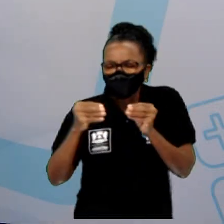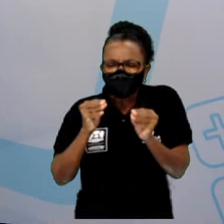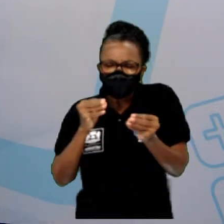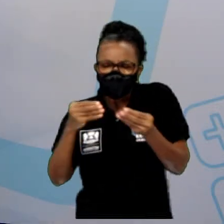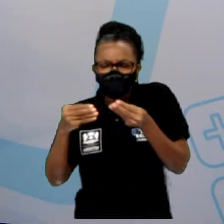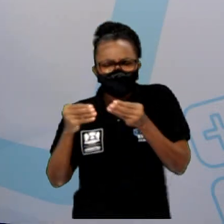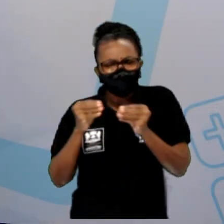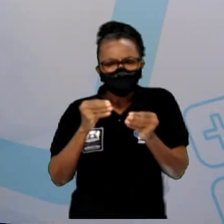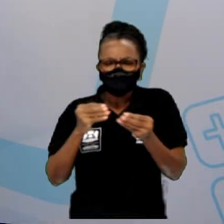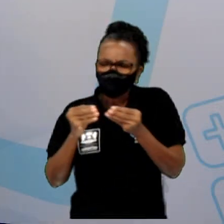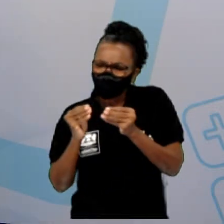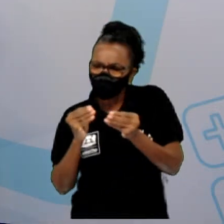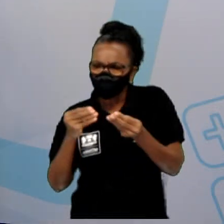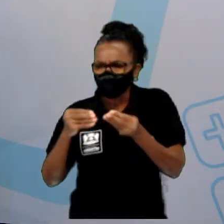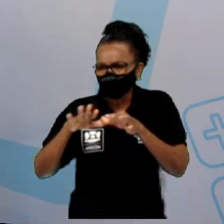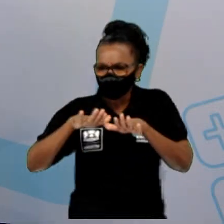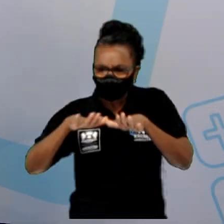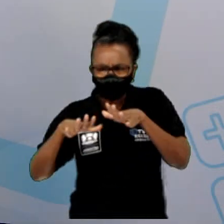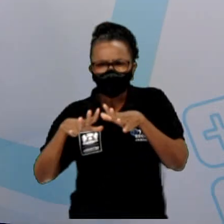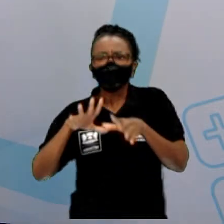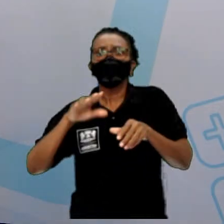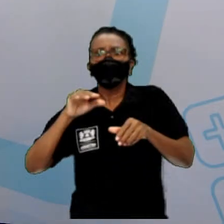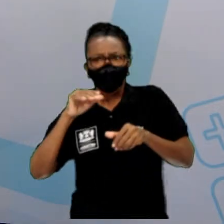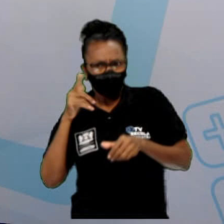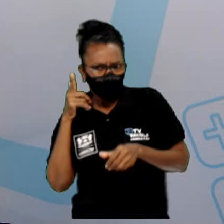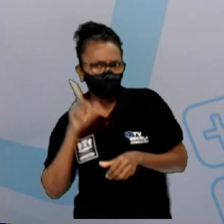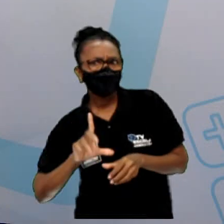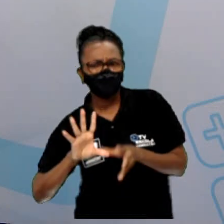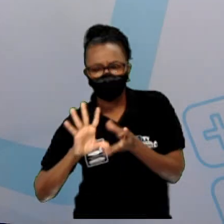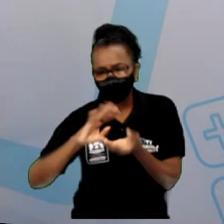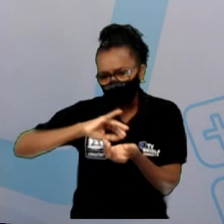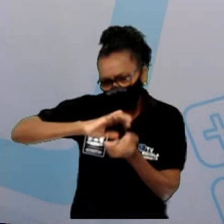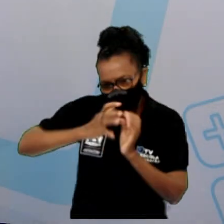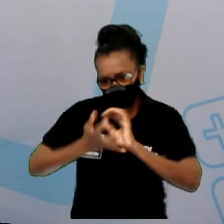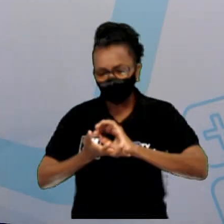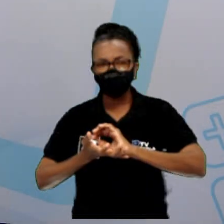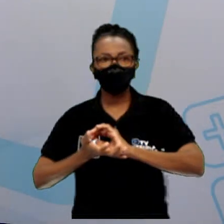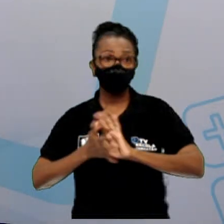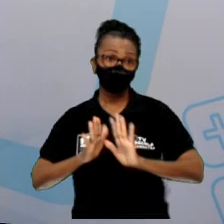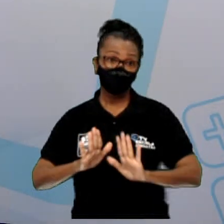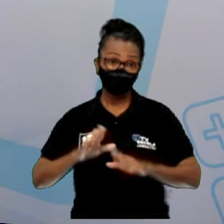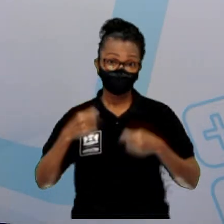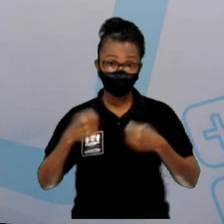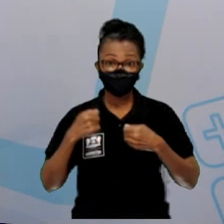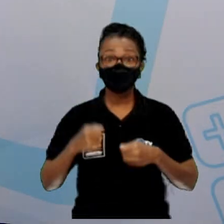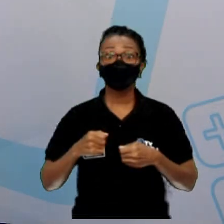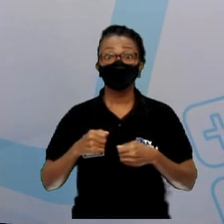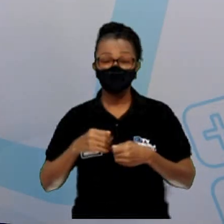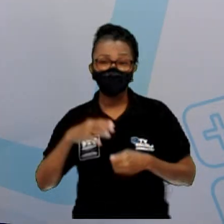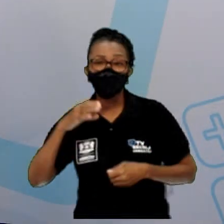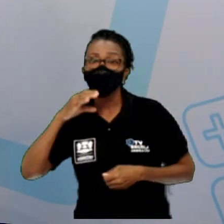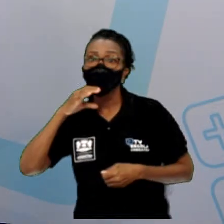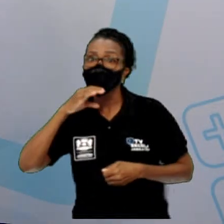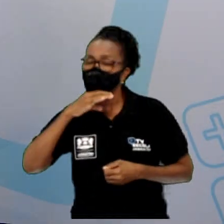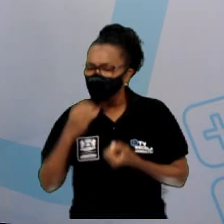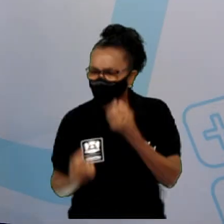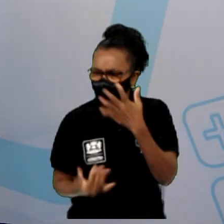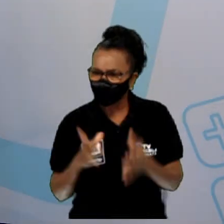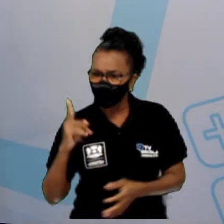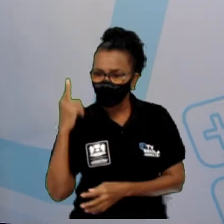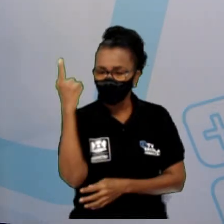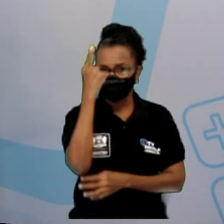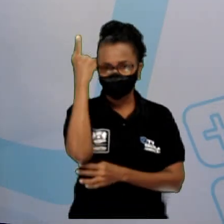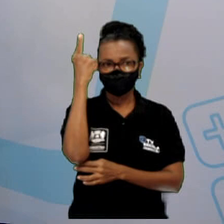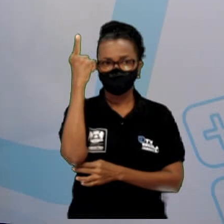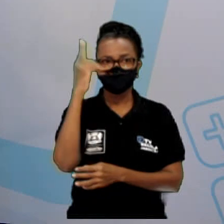maleabilidade, uma plasticidade, ele consegue ser moldado. Mas para isso ele precisa sofrer uma temperatura muito alta,